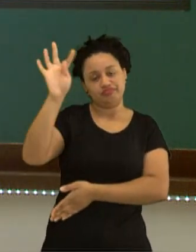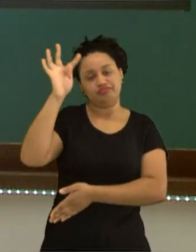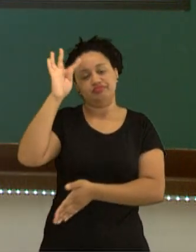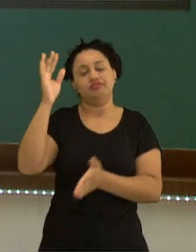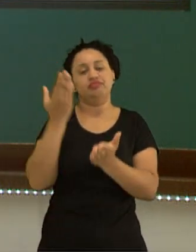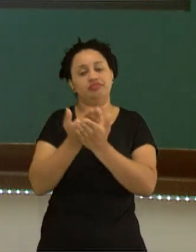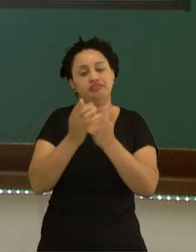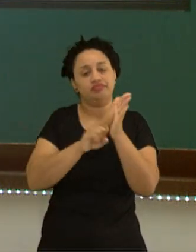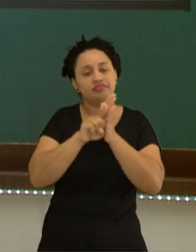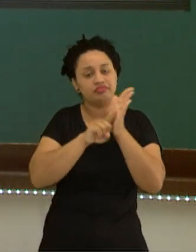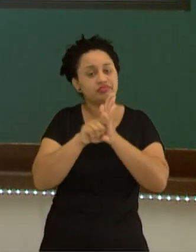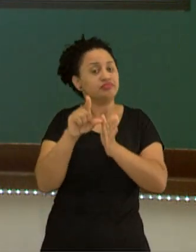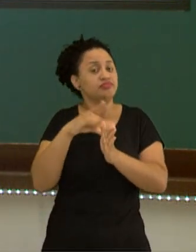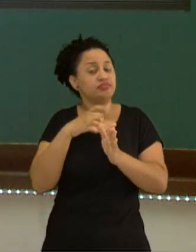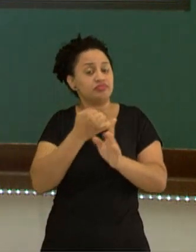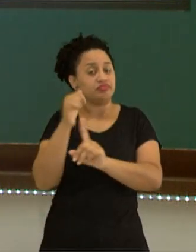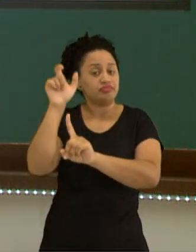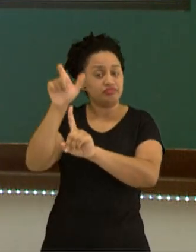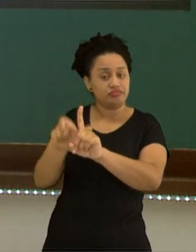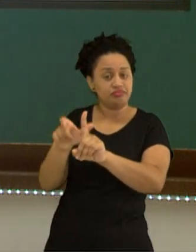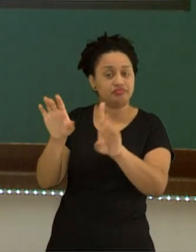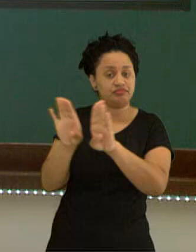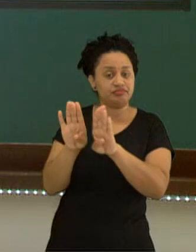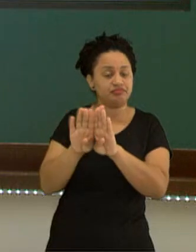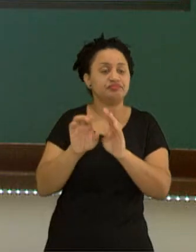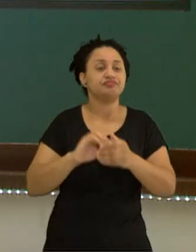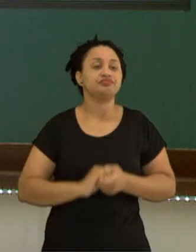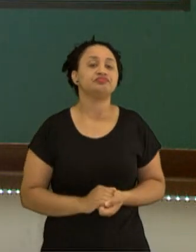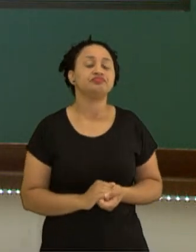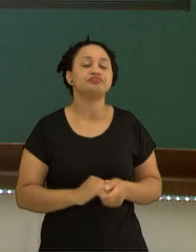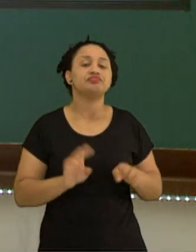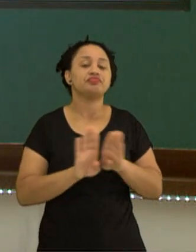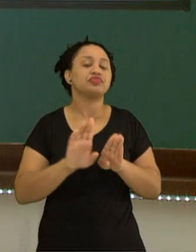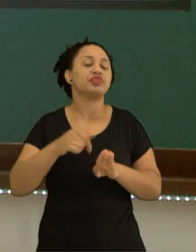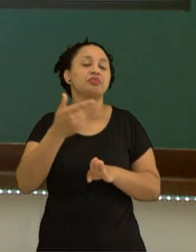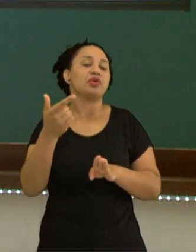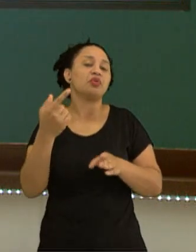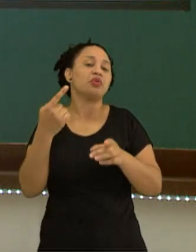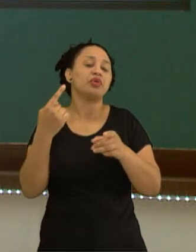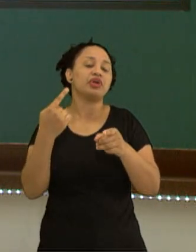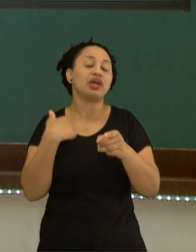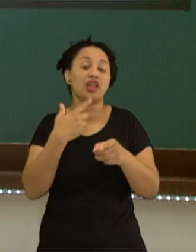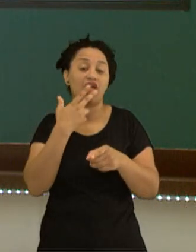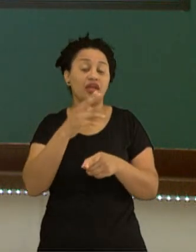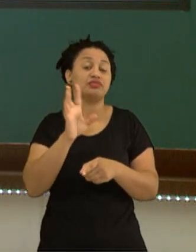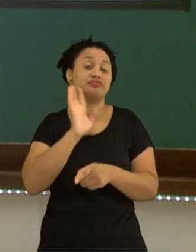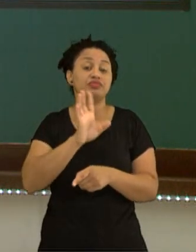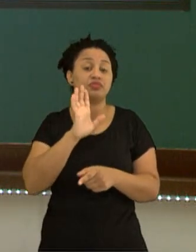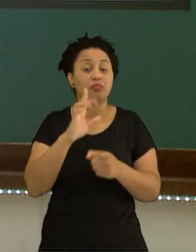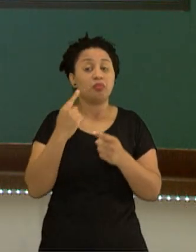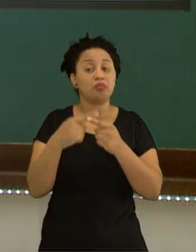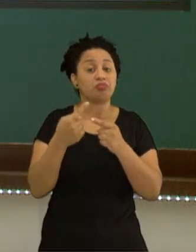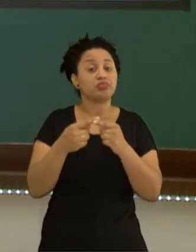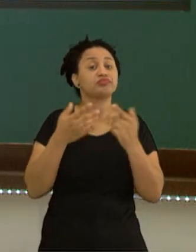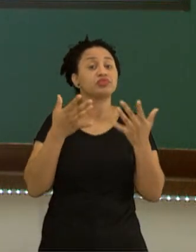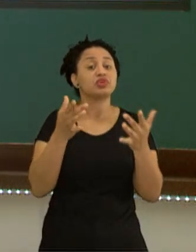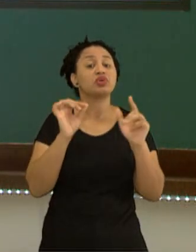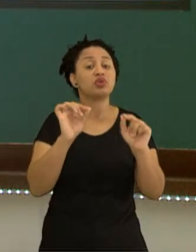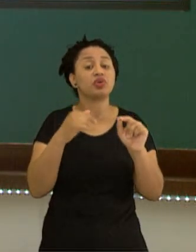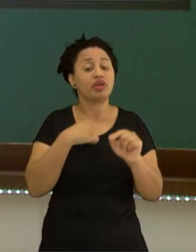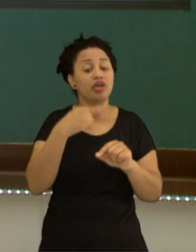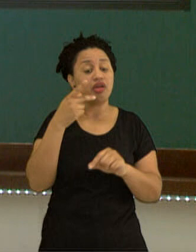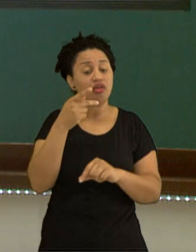algumas personalidades. E ainda, outro motivo dela achar divertido é que isso ficou aqui na